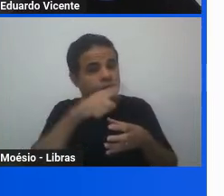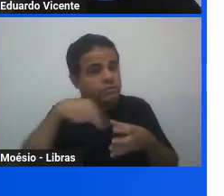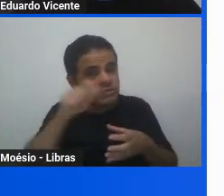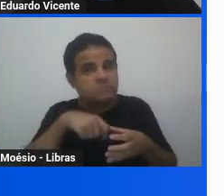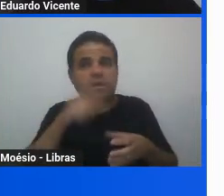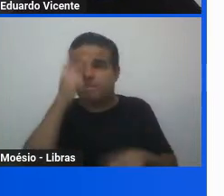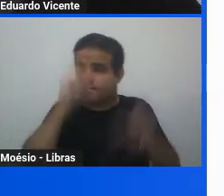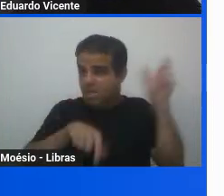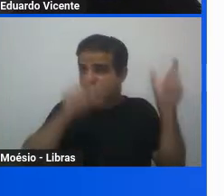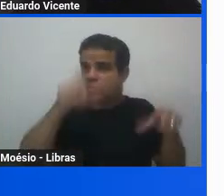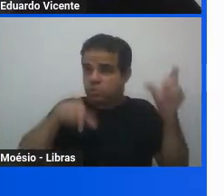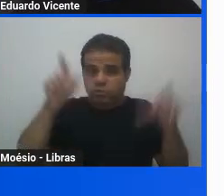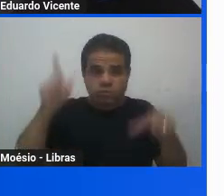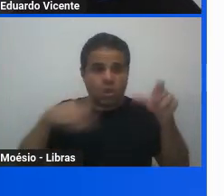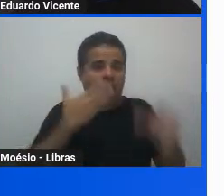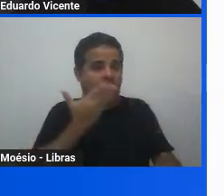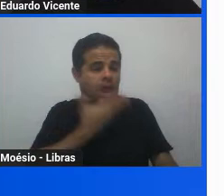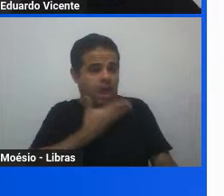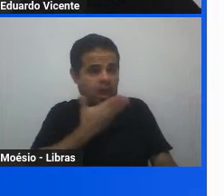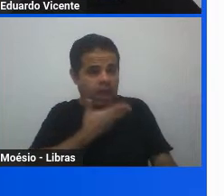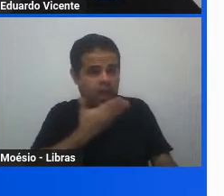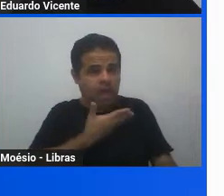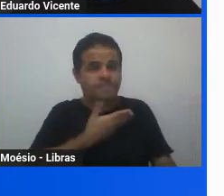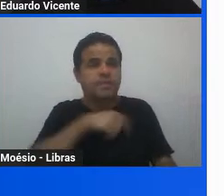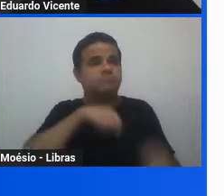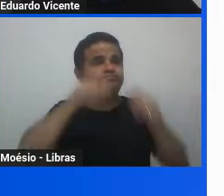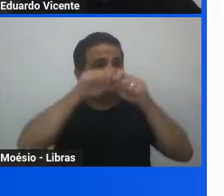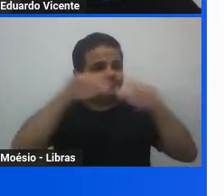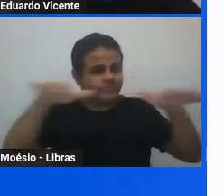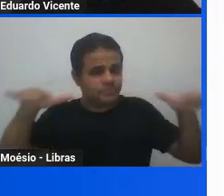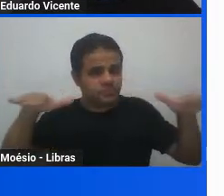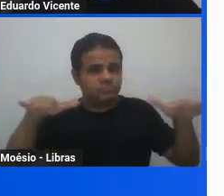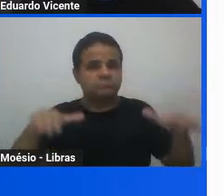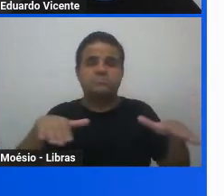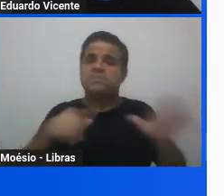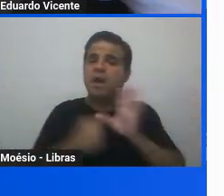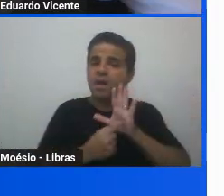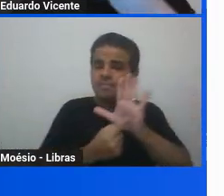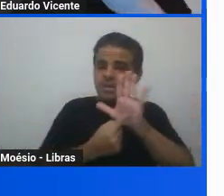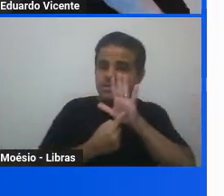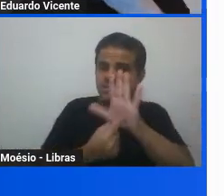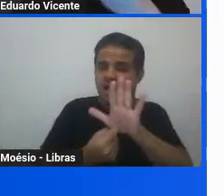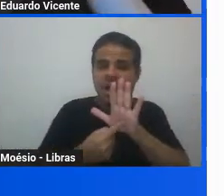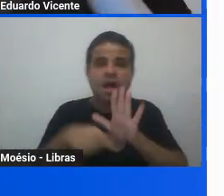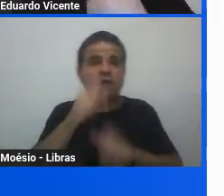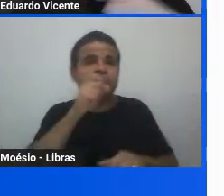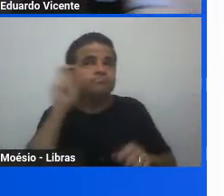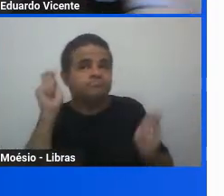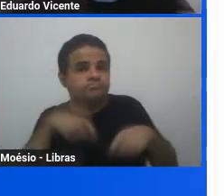pessoas, ou os colegas ou alunos, em situações que vão apresentar convulsões,